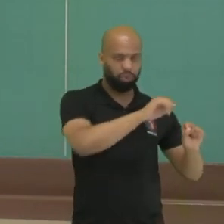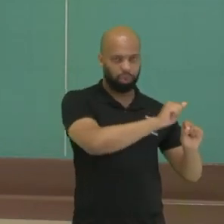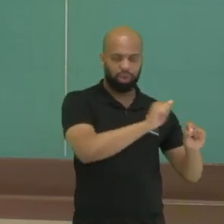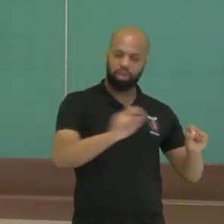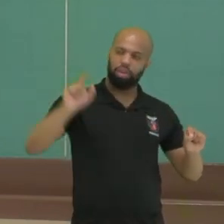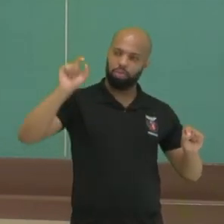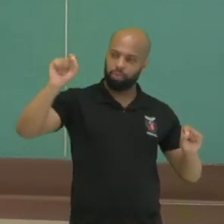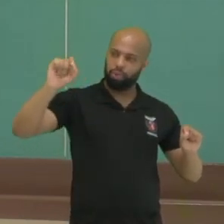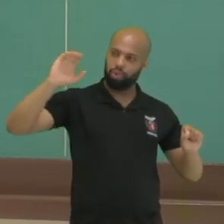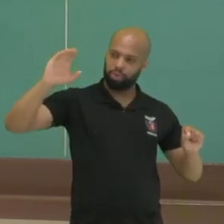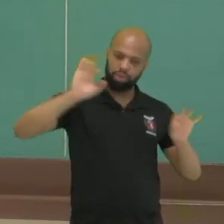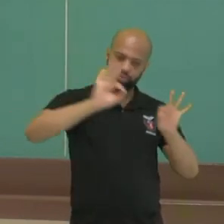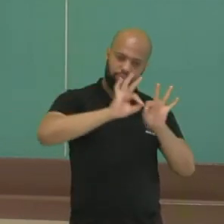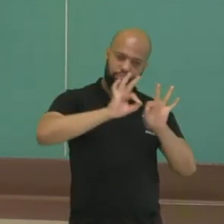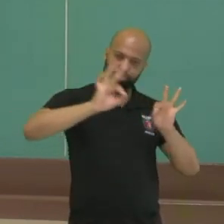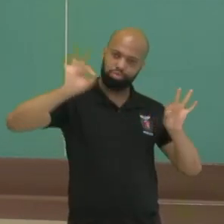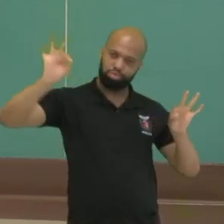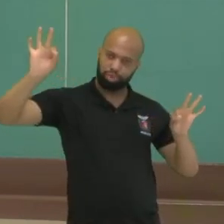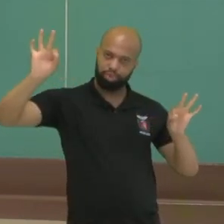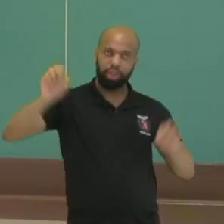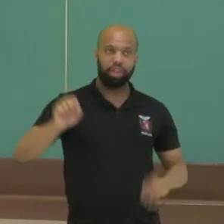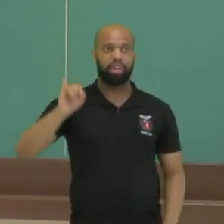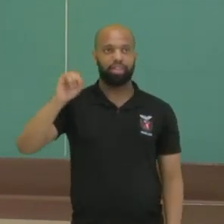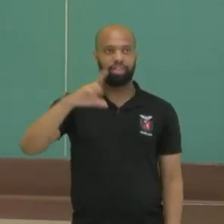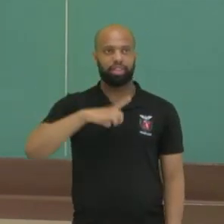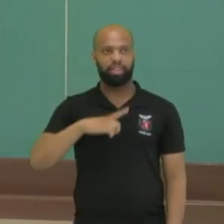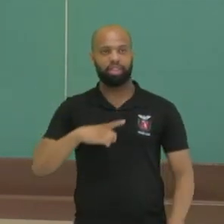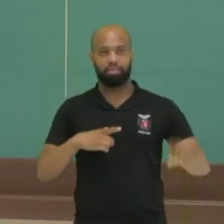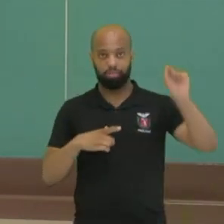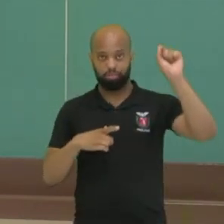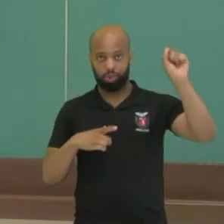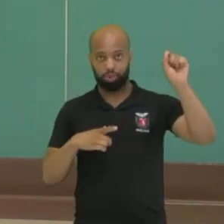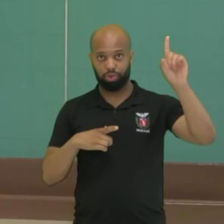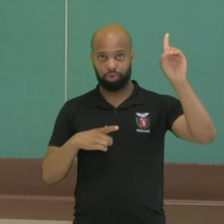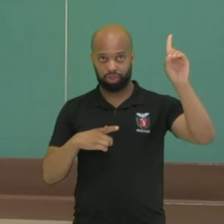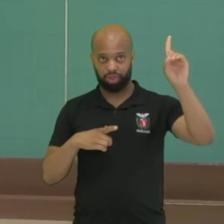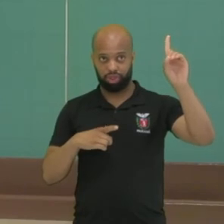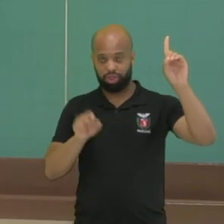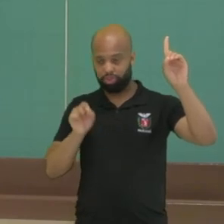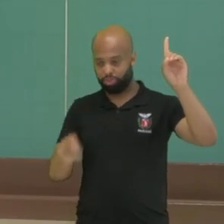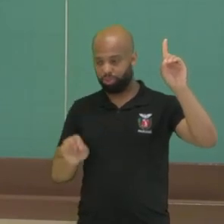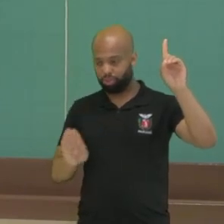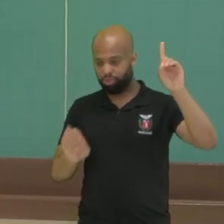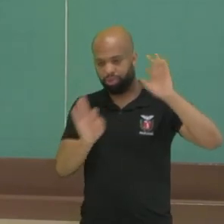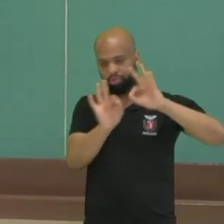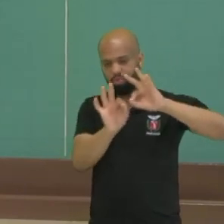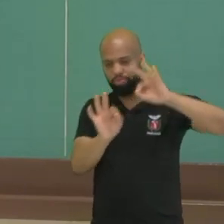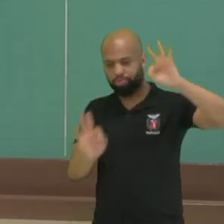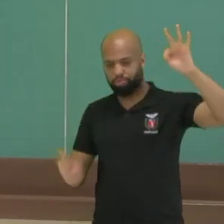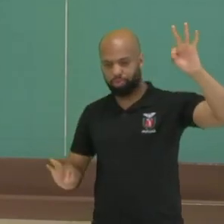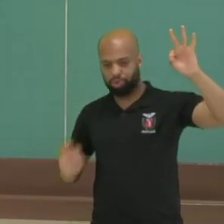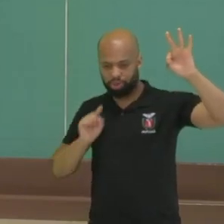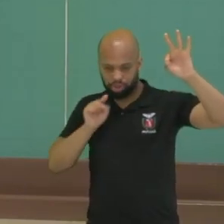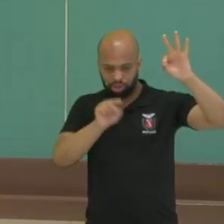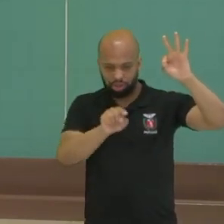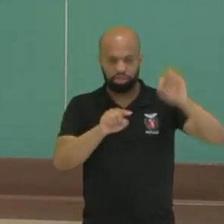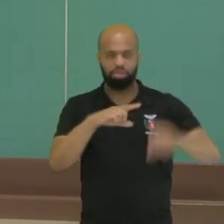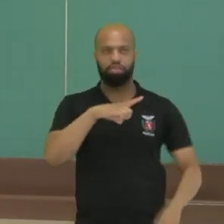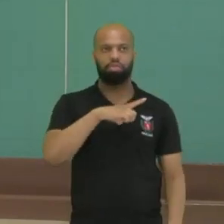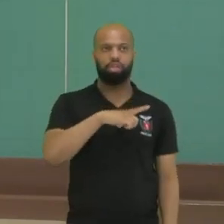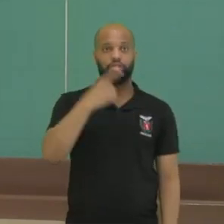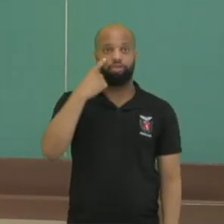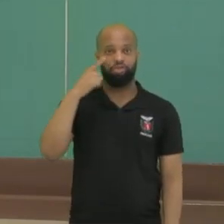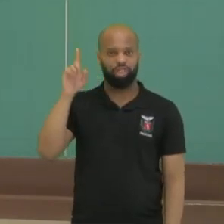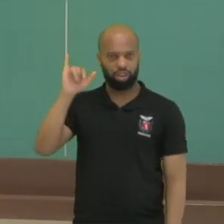estou traçando uma diagonal. Se eu traçar a reta do ponto D ao ponto B, eu tenho uma segunda diagonal.